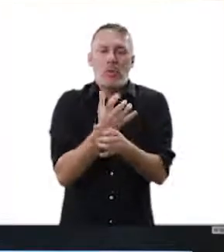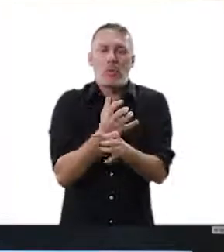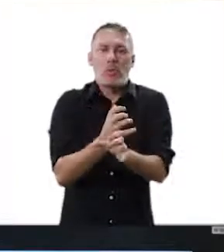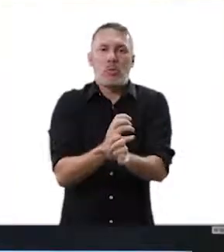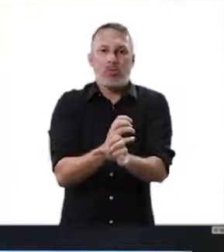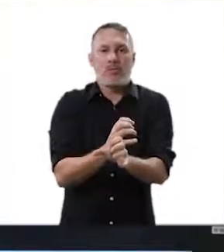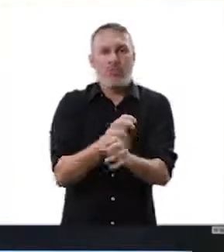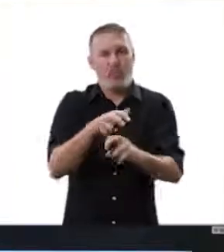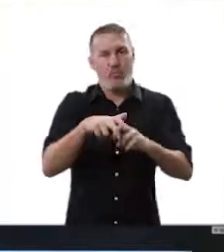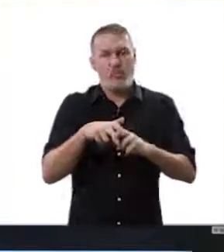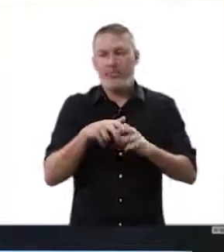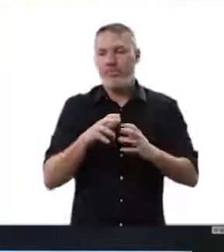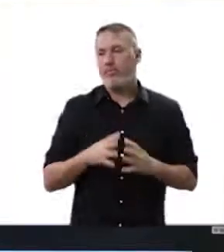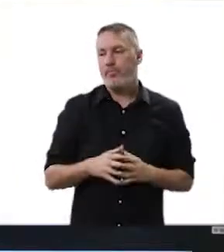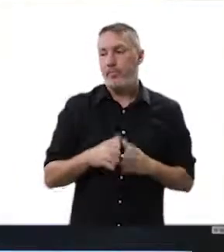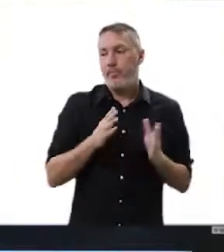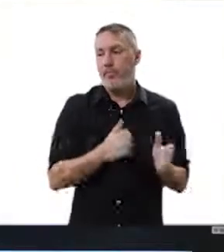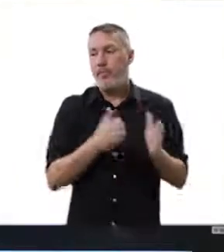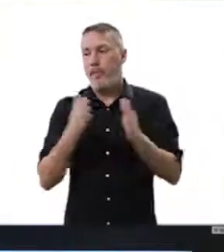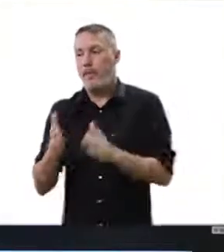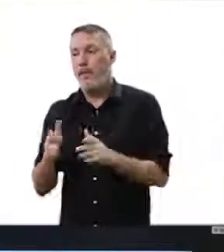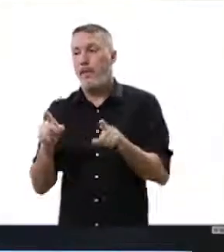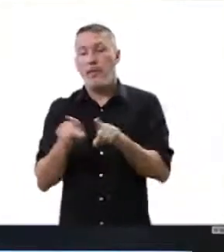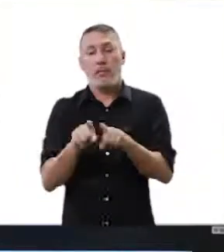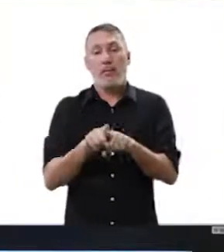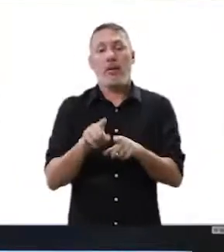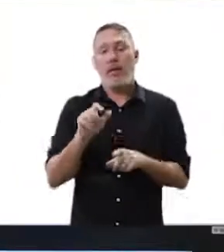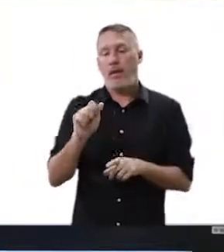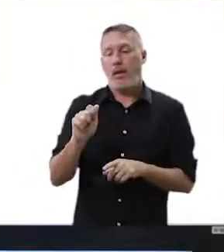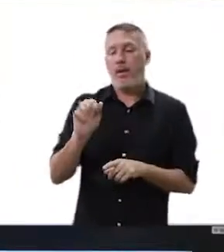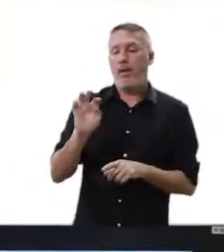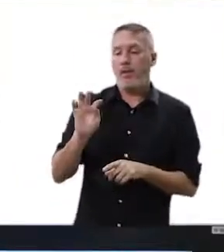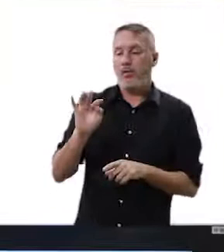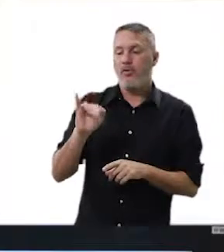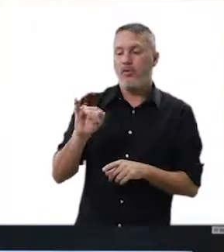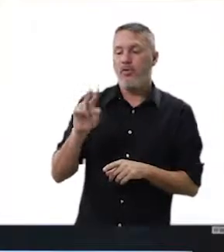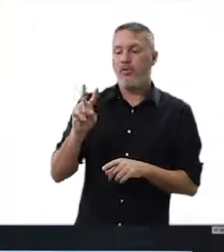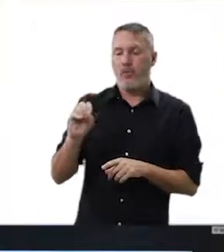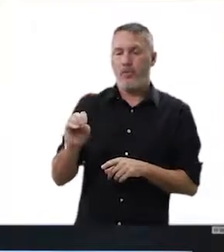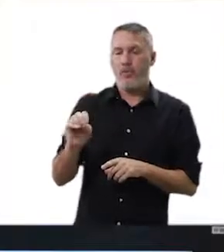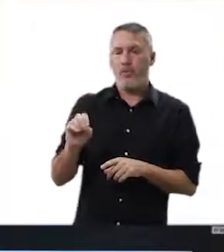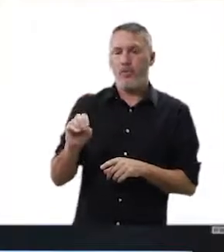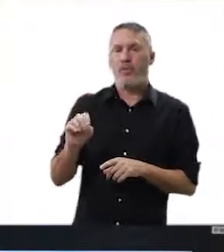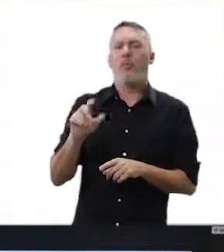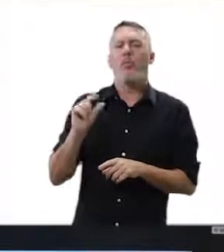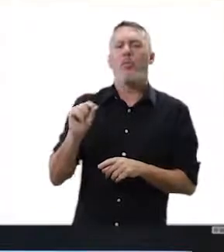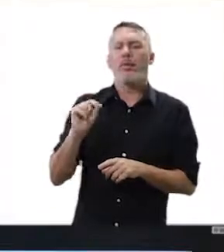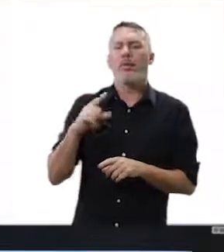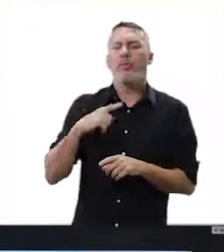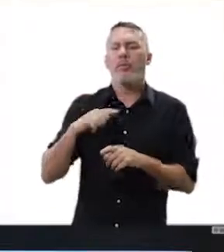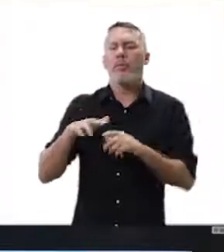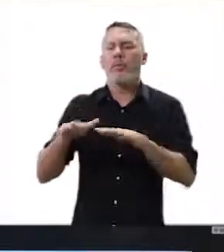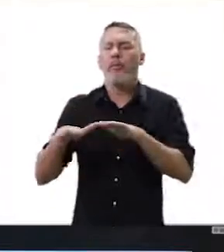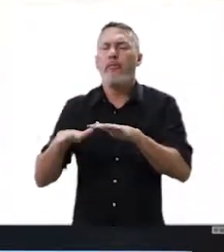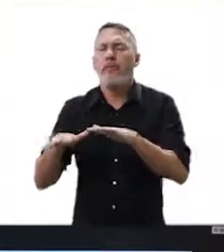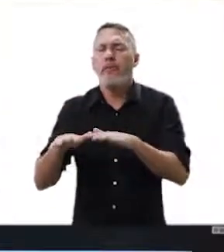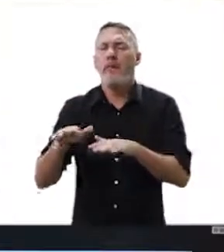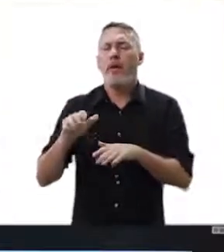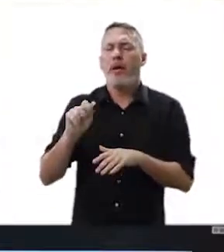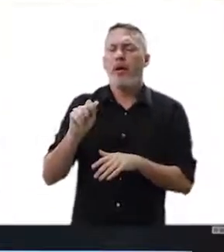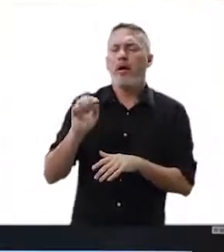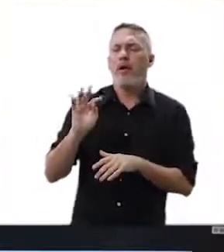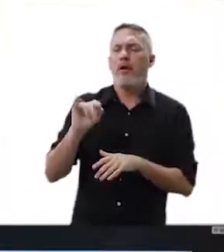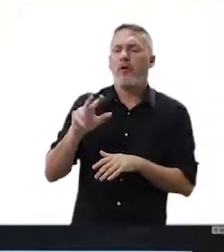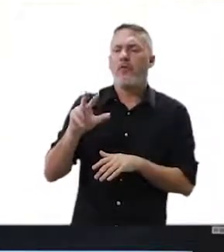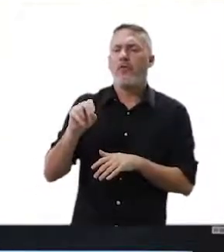energia. Então o passivo que a gente viu não tinha gasto de ATP, esse daqui ele vai precisar de ATP